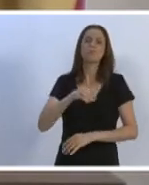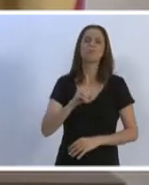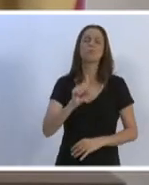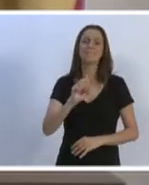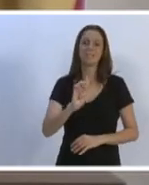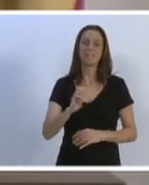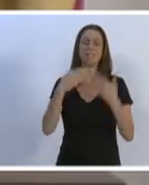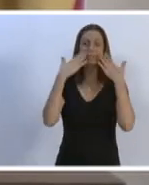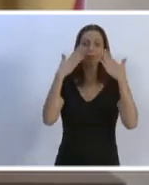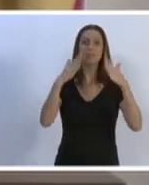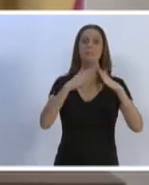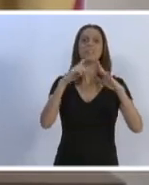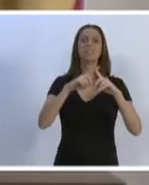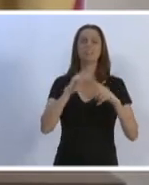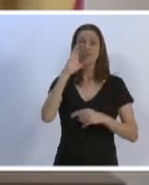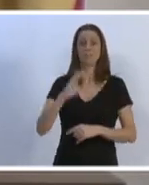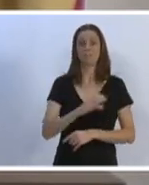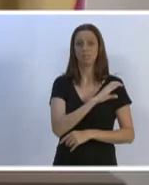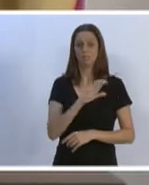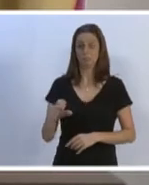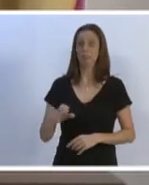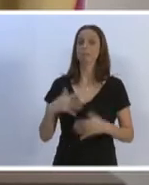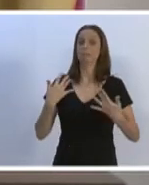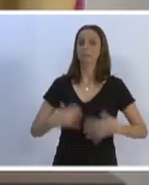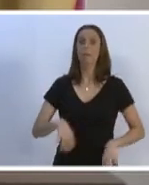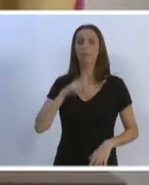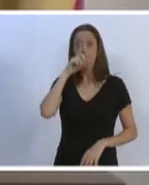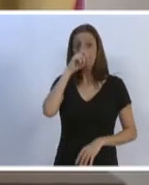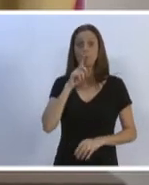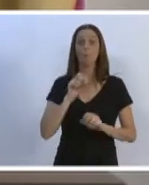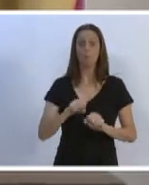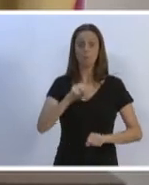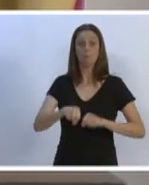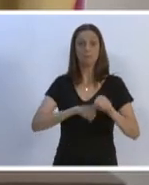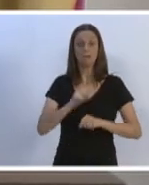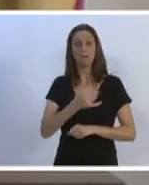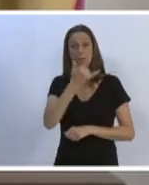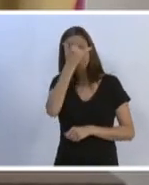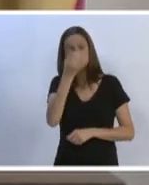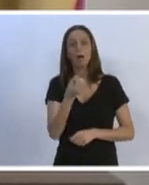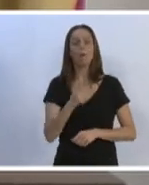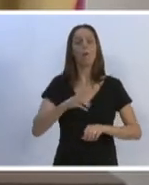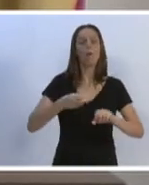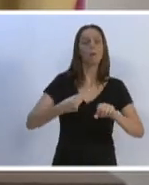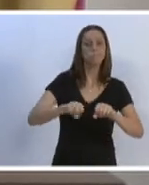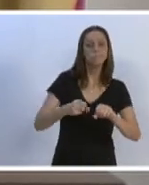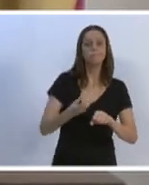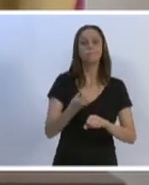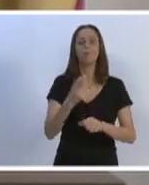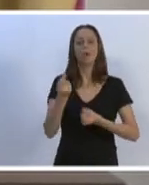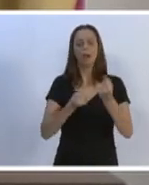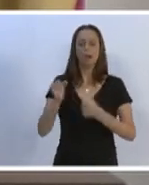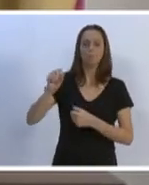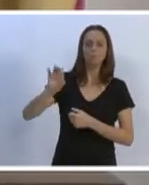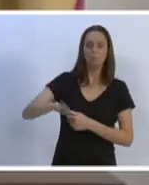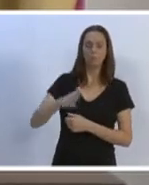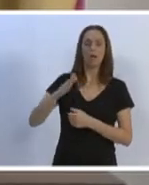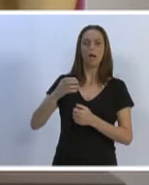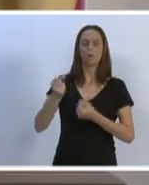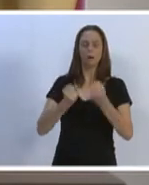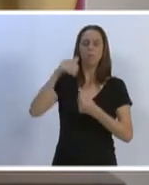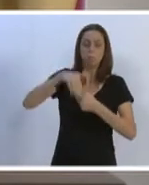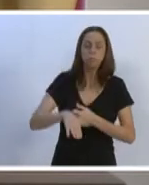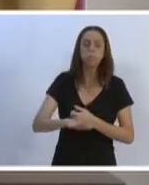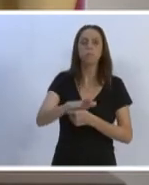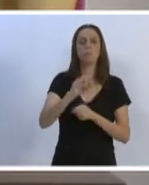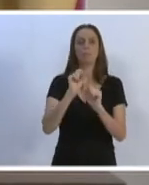capela Nossa Senhora Aparecida, causando risco aos motoristas, ciclistas, pedestres, né, uma grande cratera que tem lá, e é necessário realmente dar uma